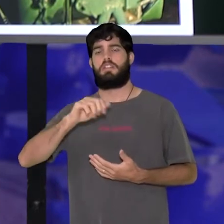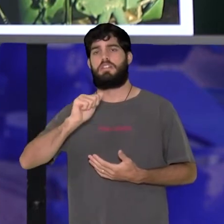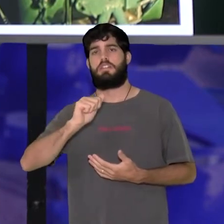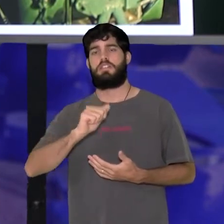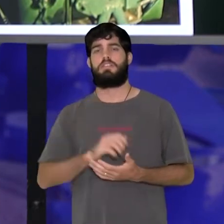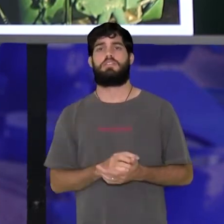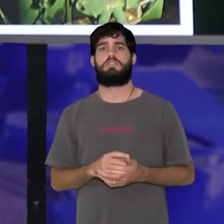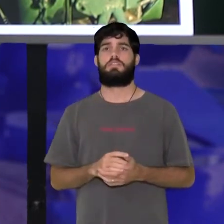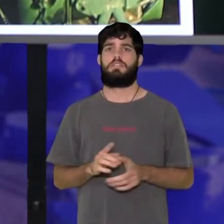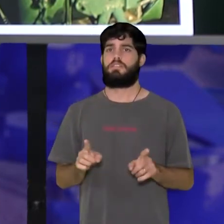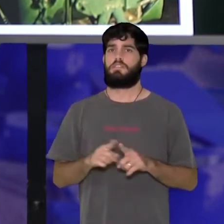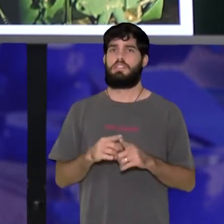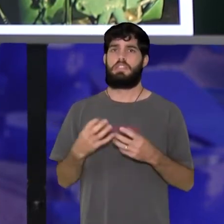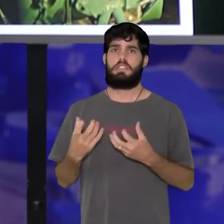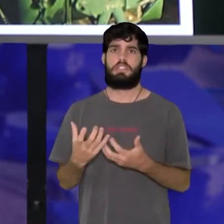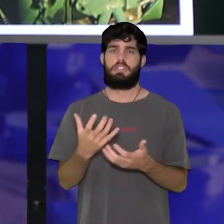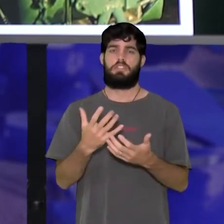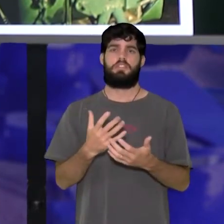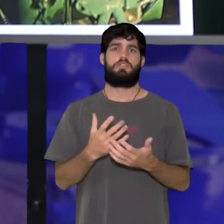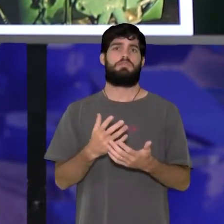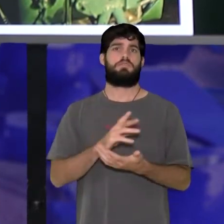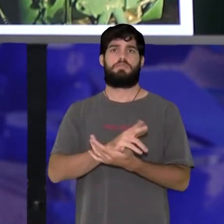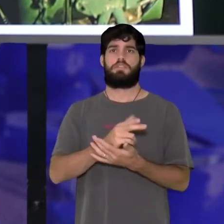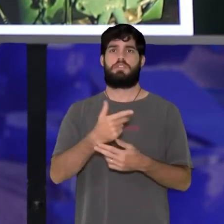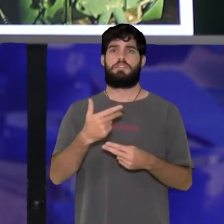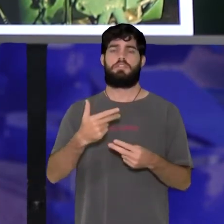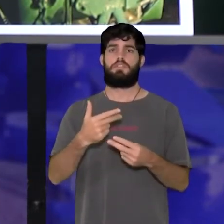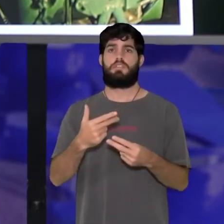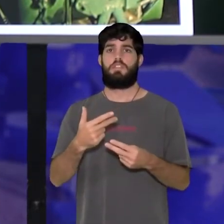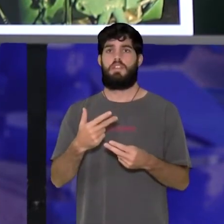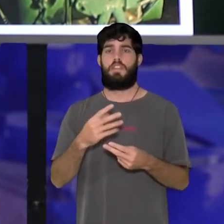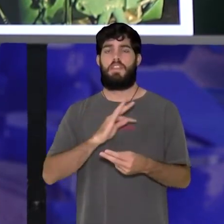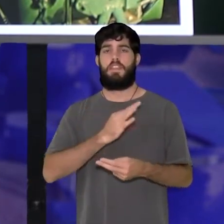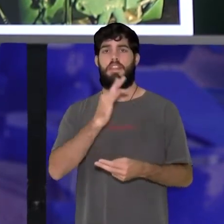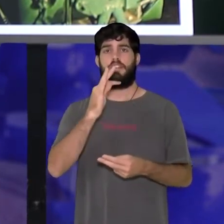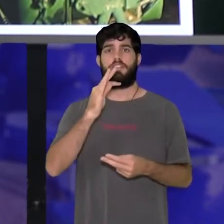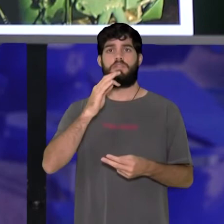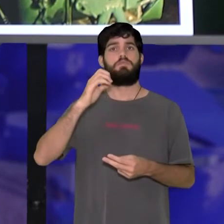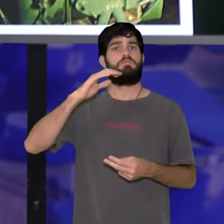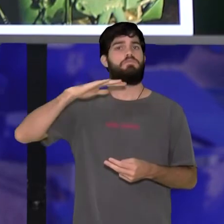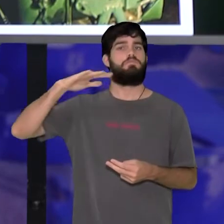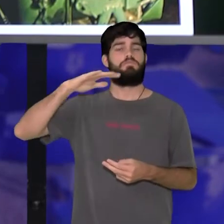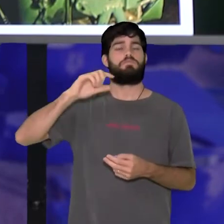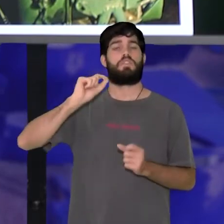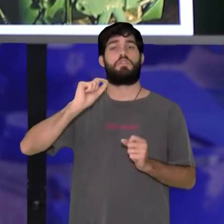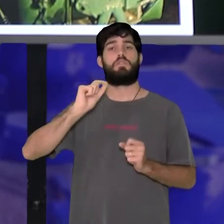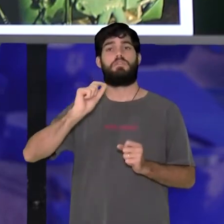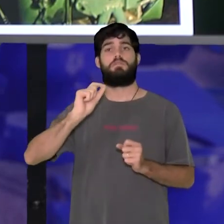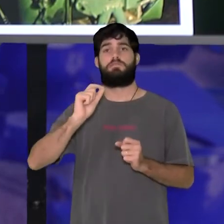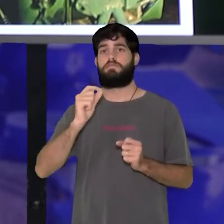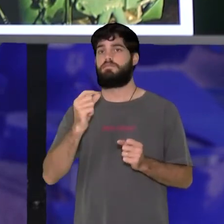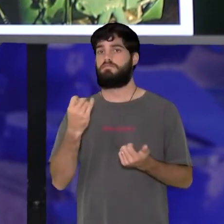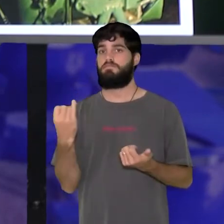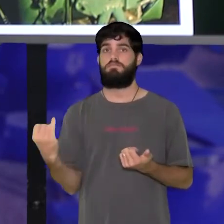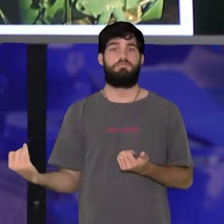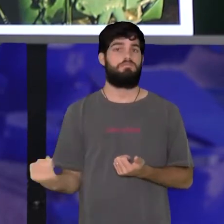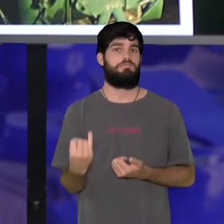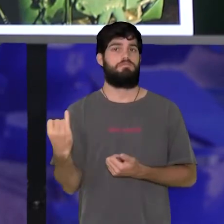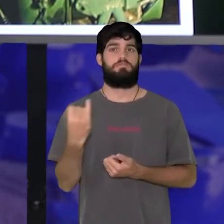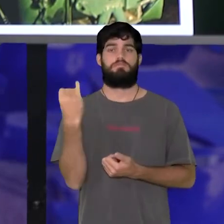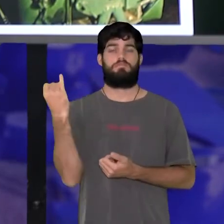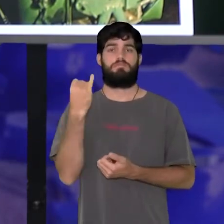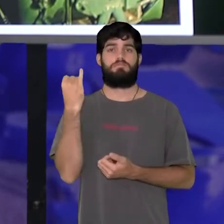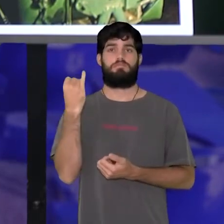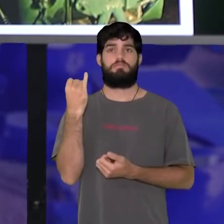vegetação, queimadas na Amazônia, ou seja, a tecnologia espacial ela é extremamente